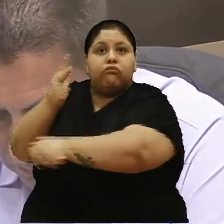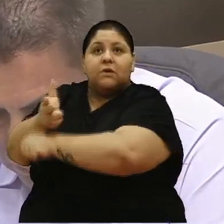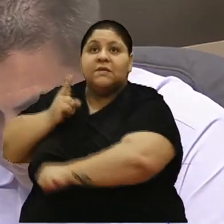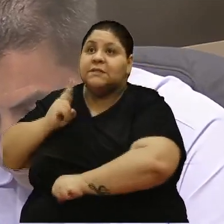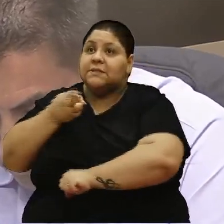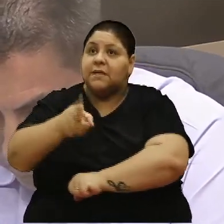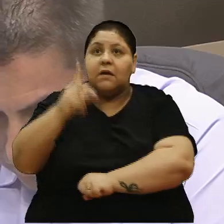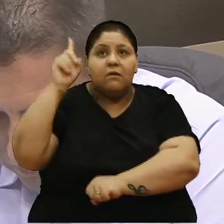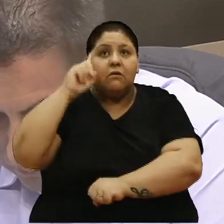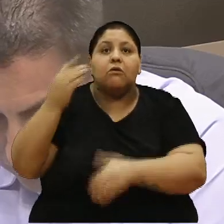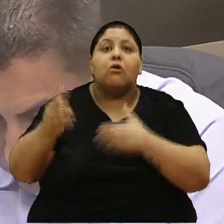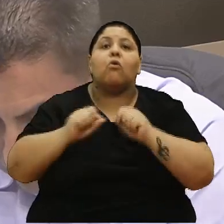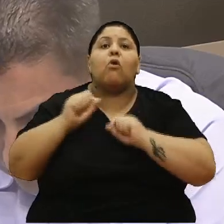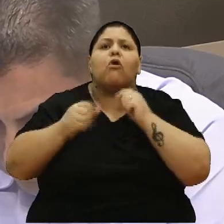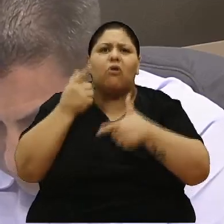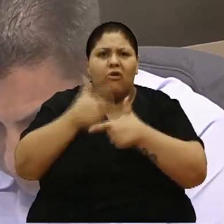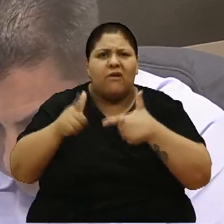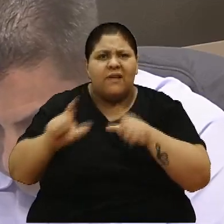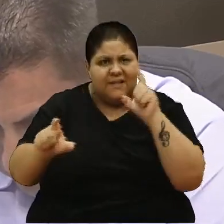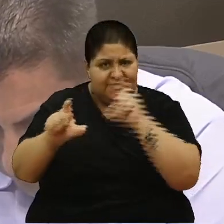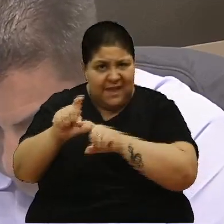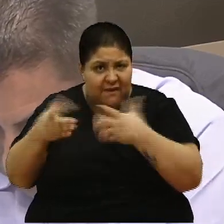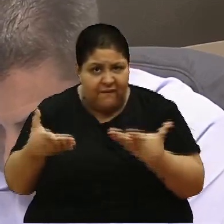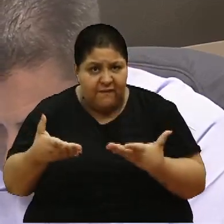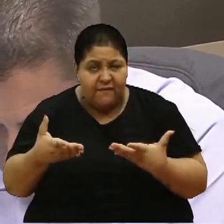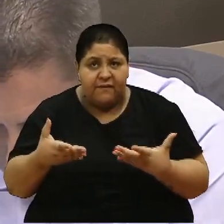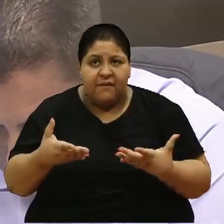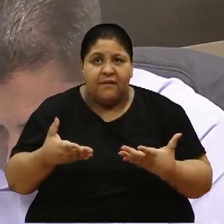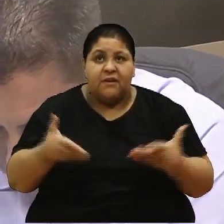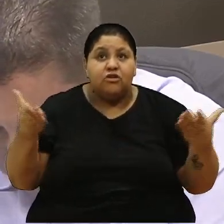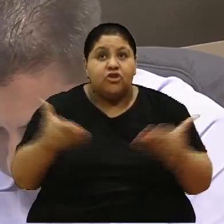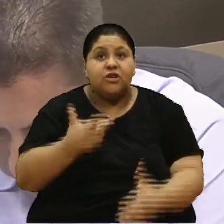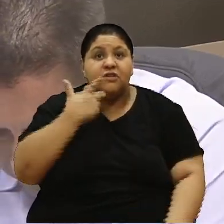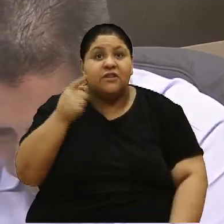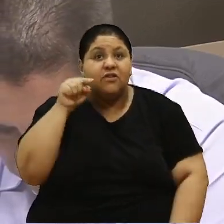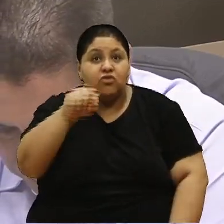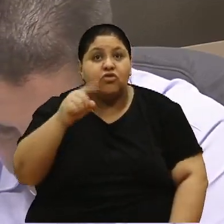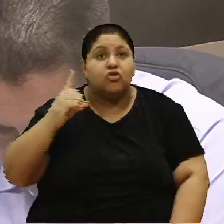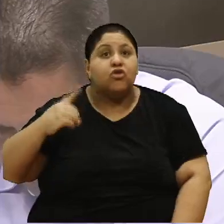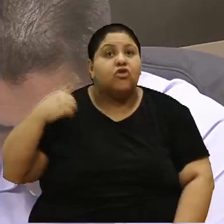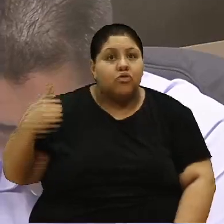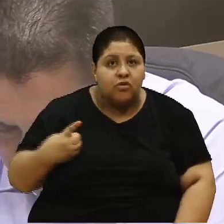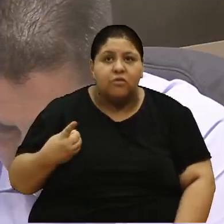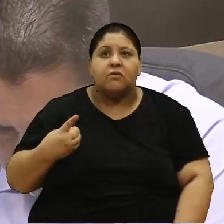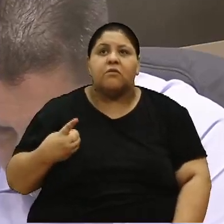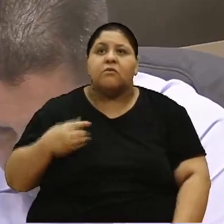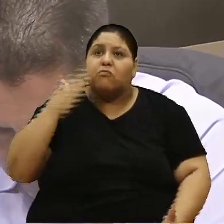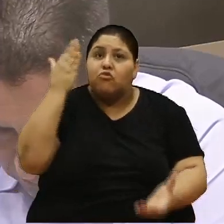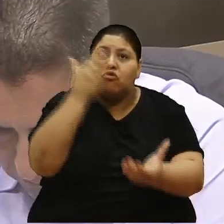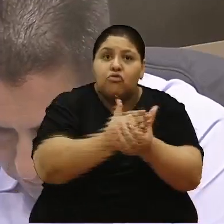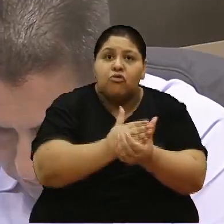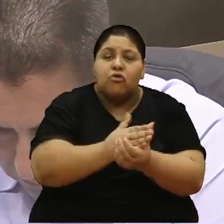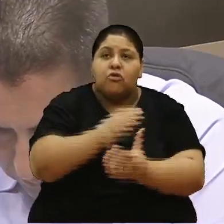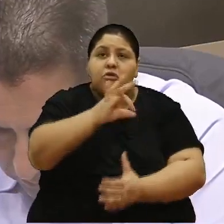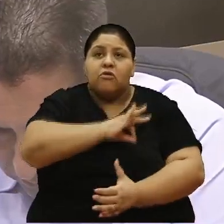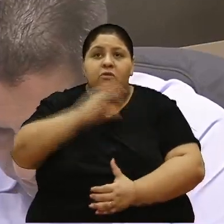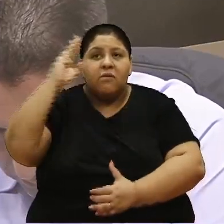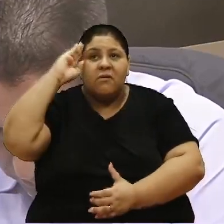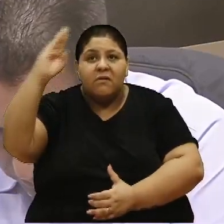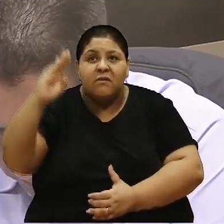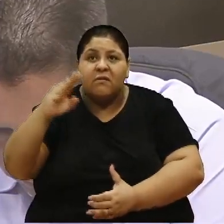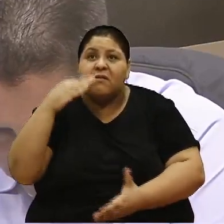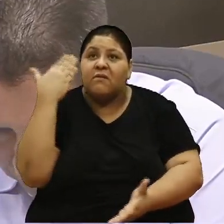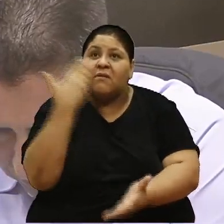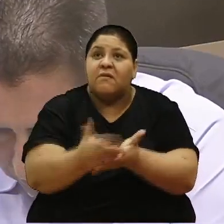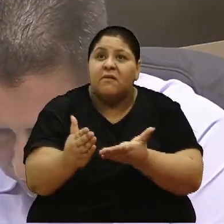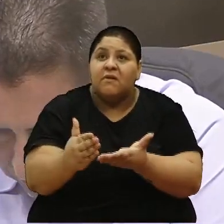inteiro. Qual que é o problema? O senhor deve alguma coisa? O senhor não deve? Eu já lhe falei, o senhor é advogado. Puxa o processo lá, os policiais militares perderam a